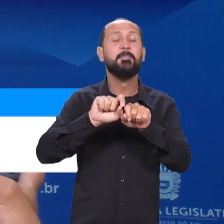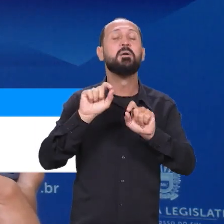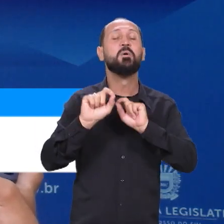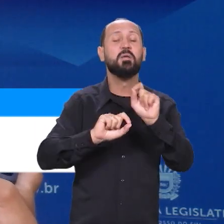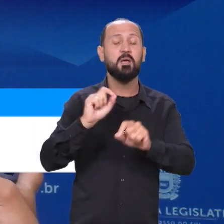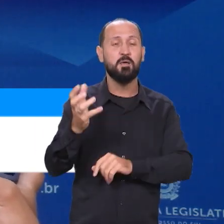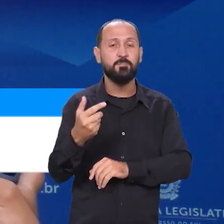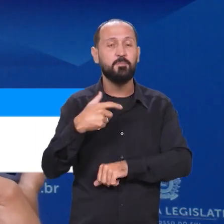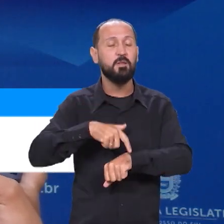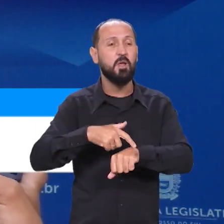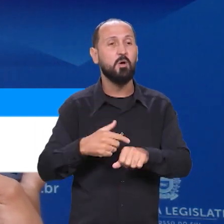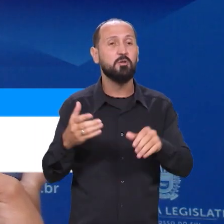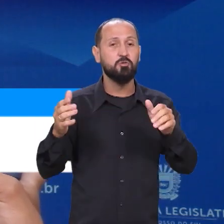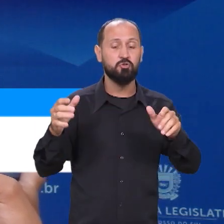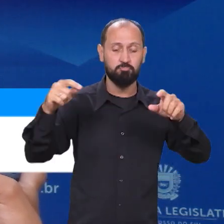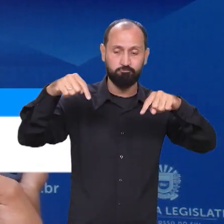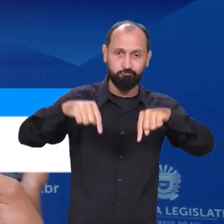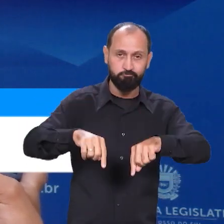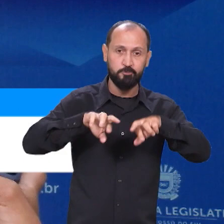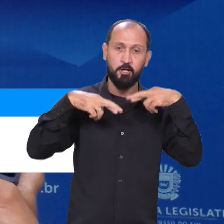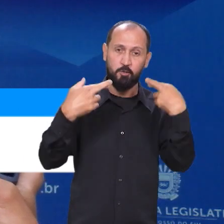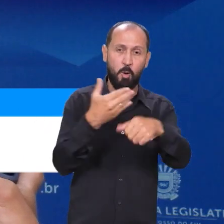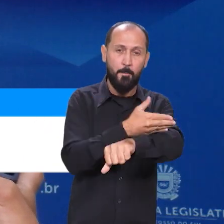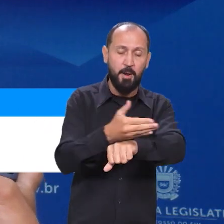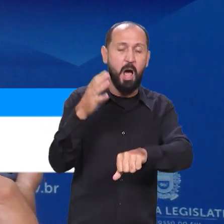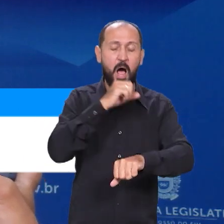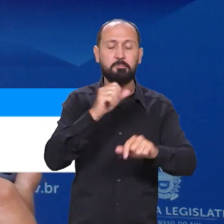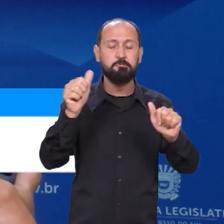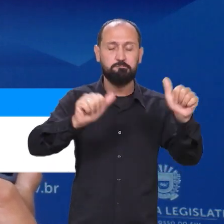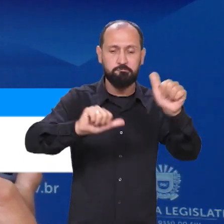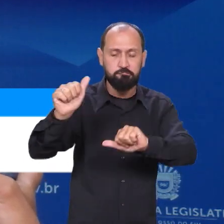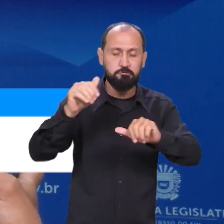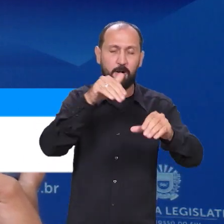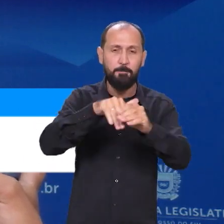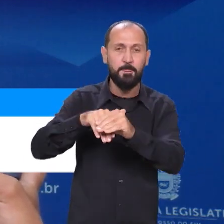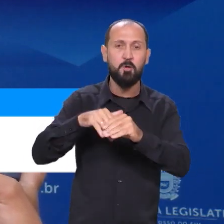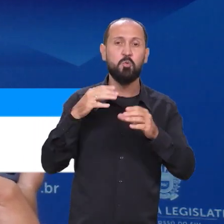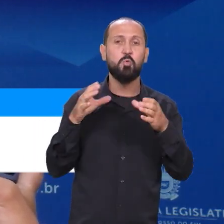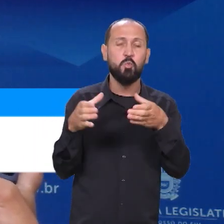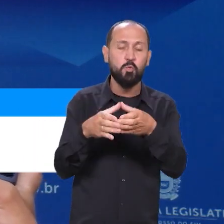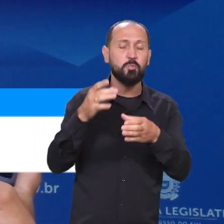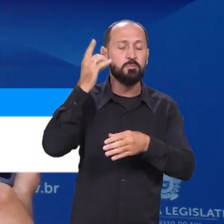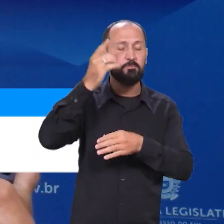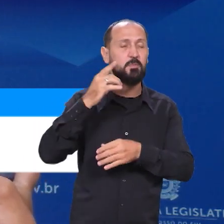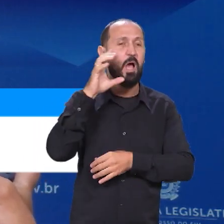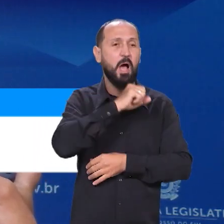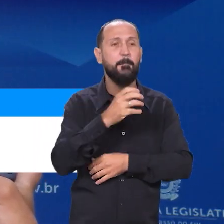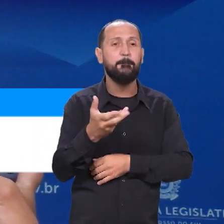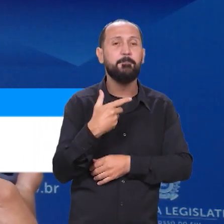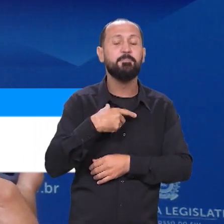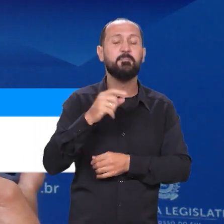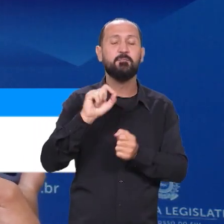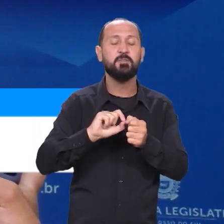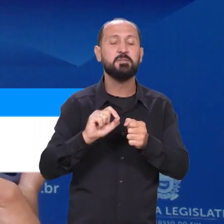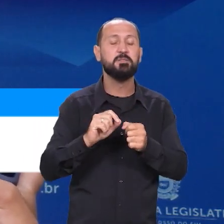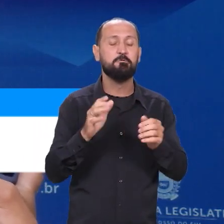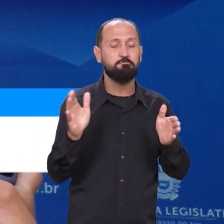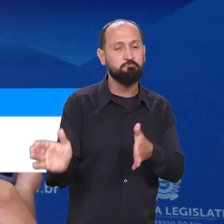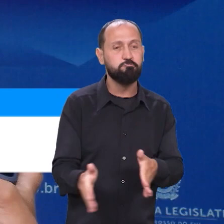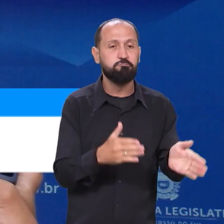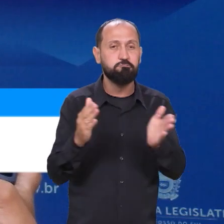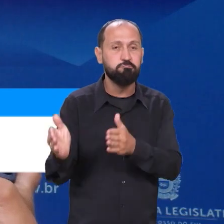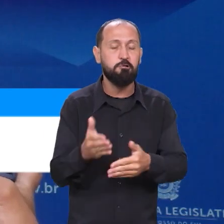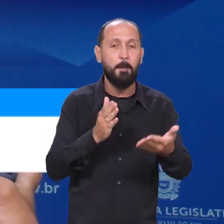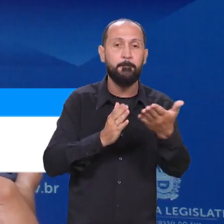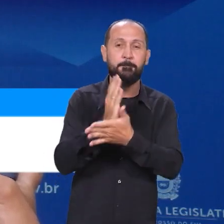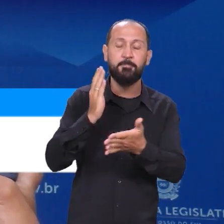para dar celeridade quando chega ao plenário da mesma forma, né? Os deputados sempre preocupados em poder dar agilidade